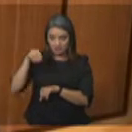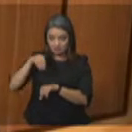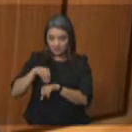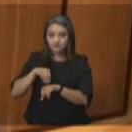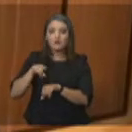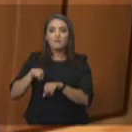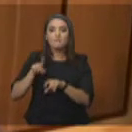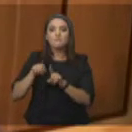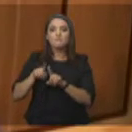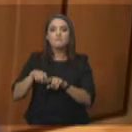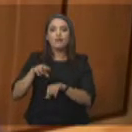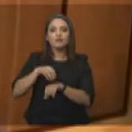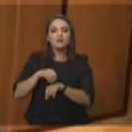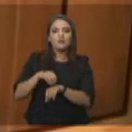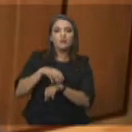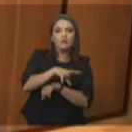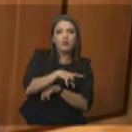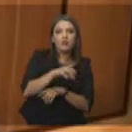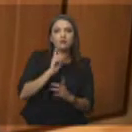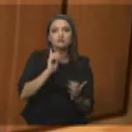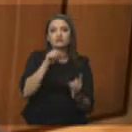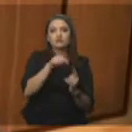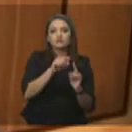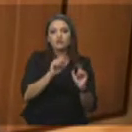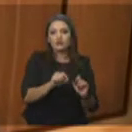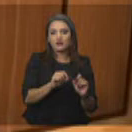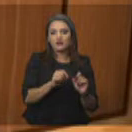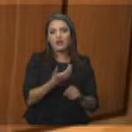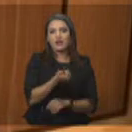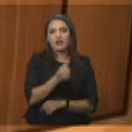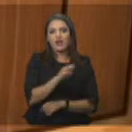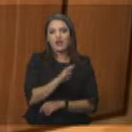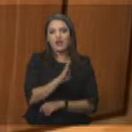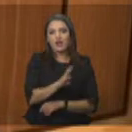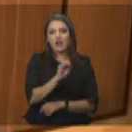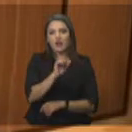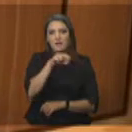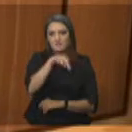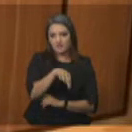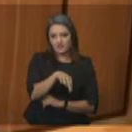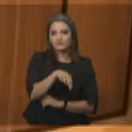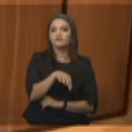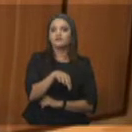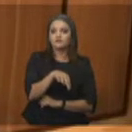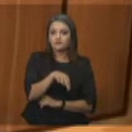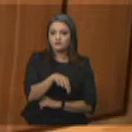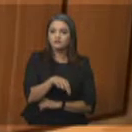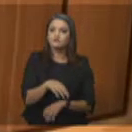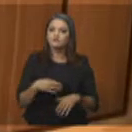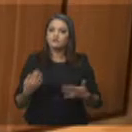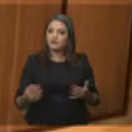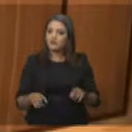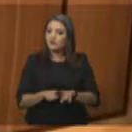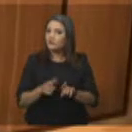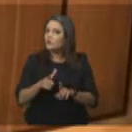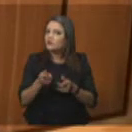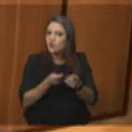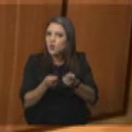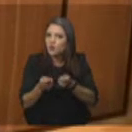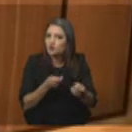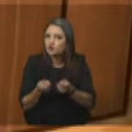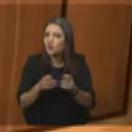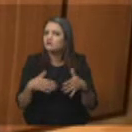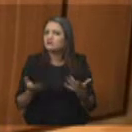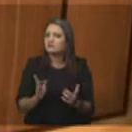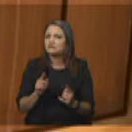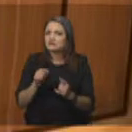dos seus titulares pelo CERPRO, com o destino final na Agência Brasileira de Inteligência, ABIN, sem claras medidas de controle de finalidade,